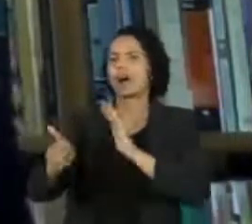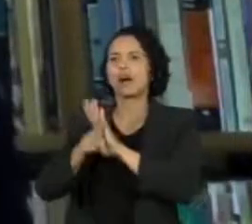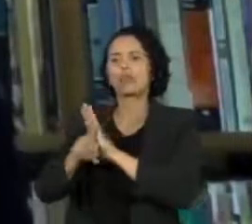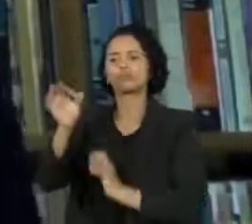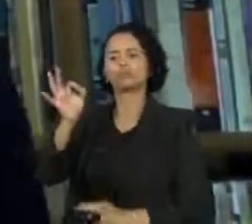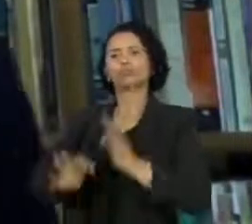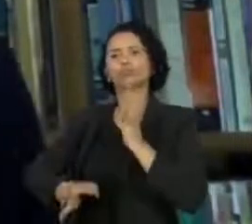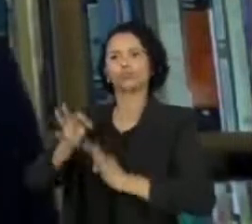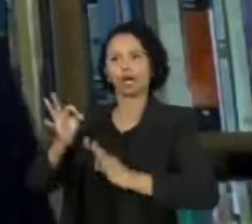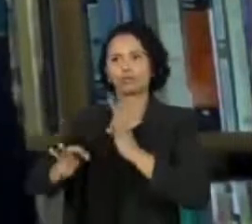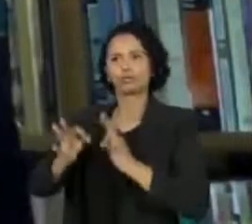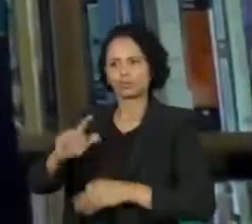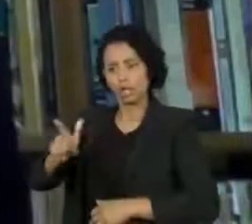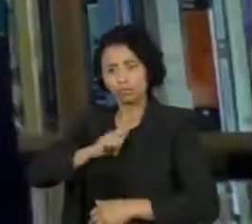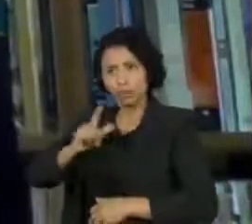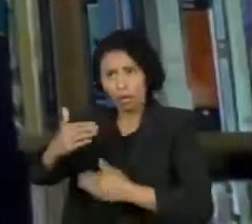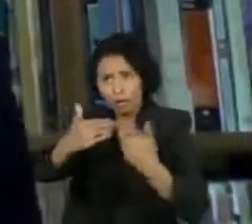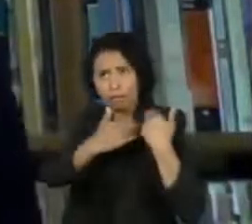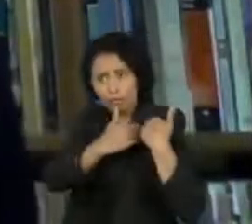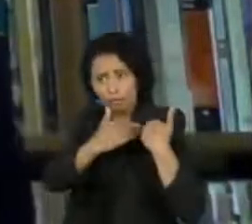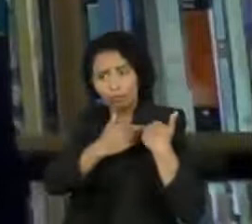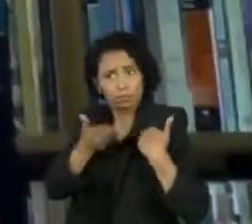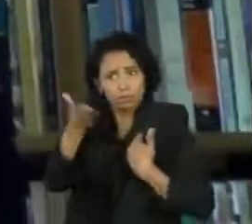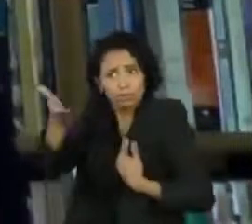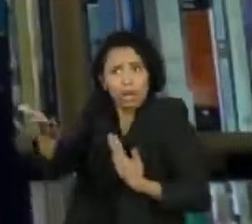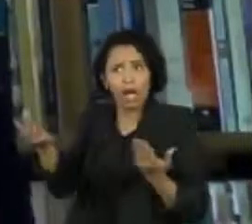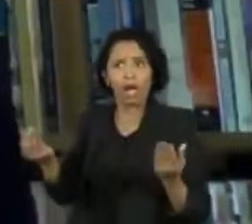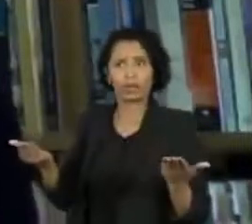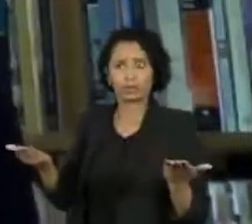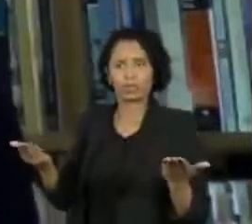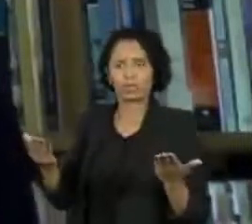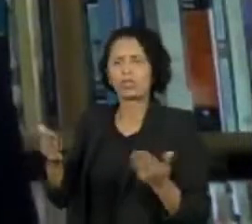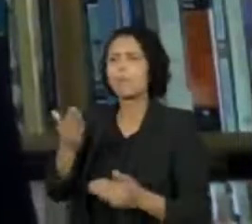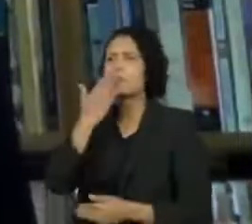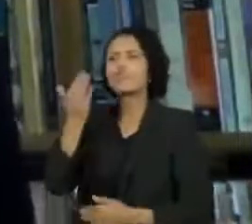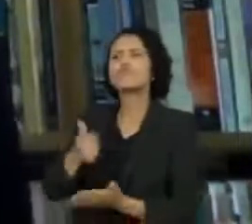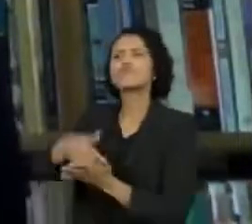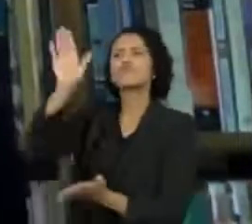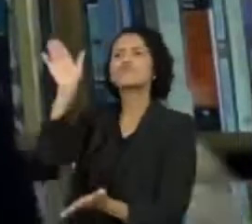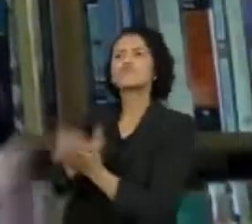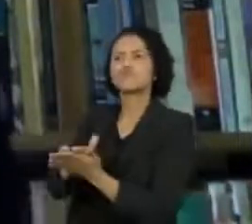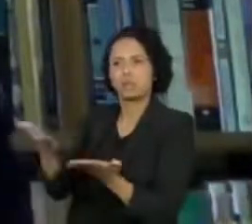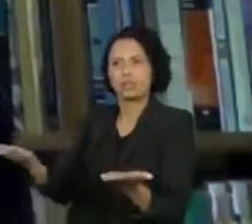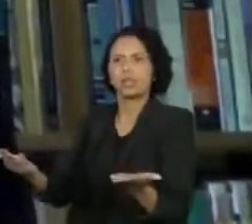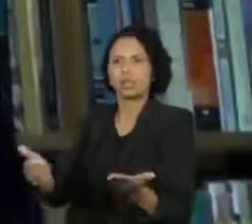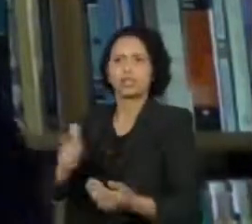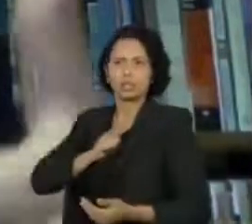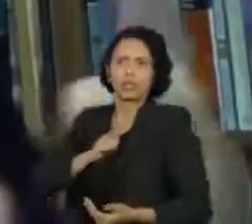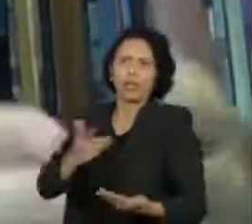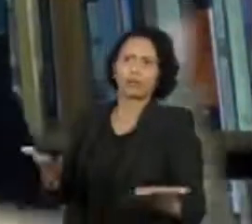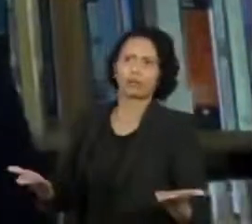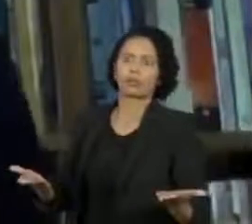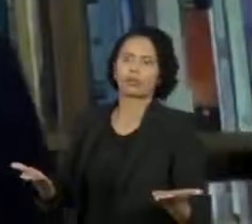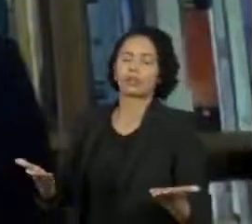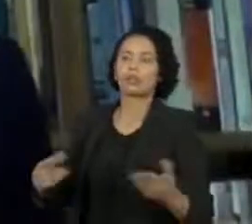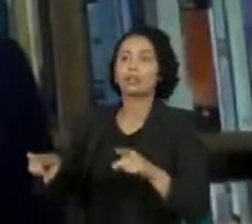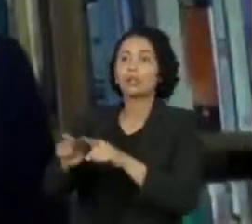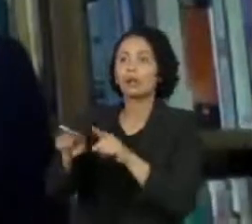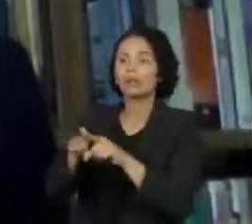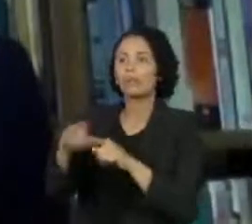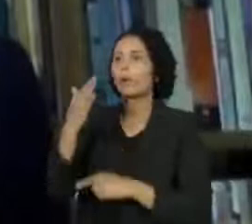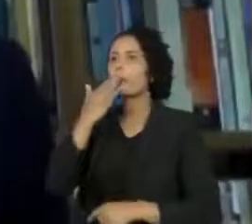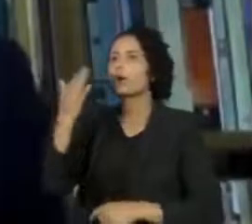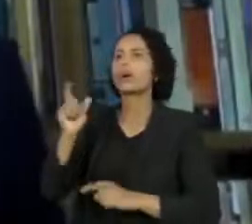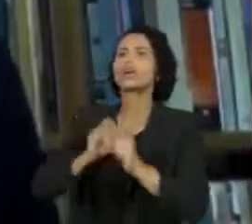para apurar, né, a responsabilidade da empresa e solicitar uma indenização por dano moral. E lembrando, sempre que terceiros